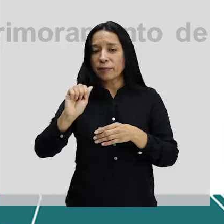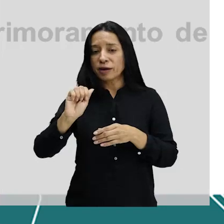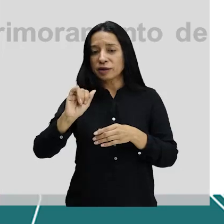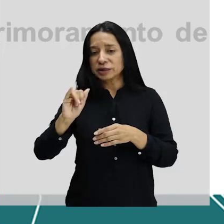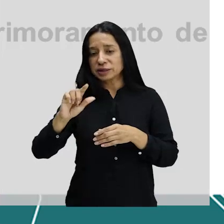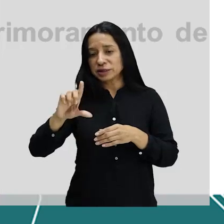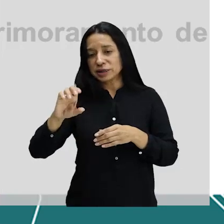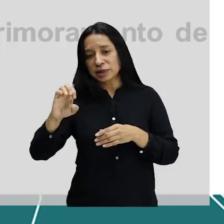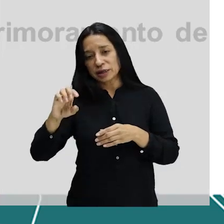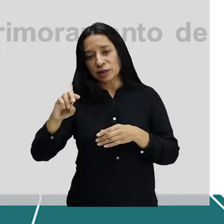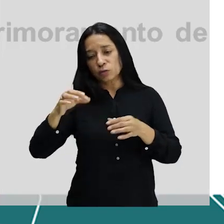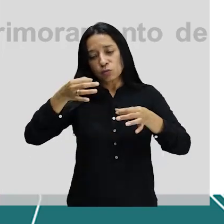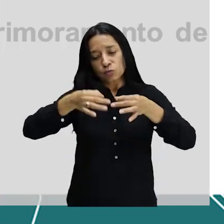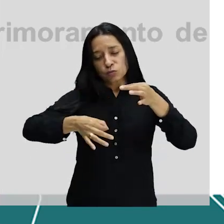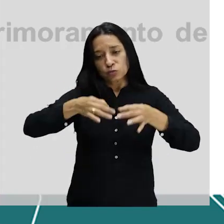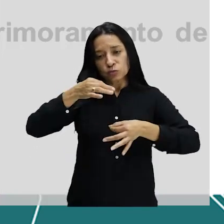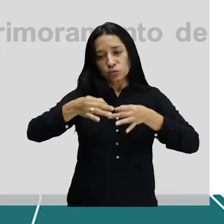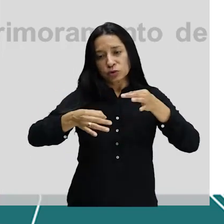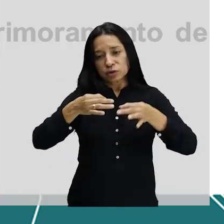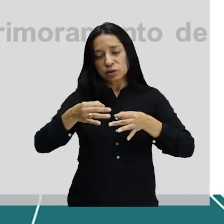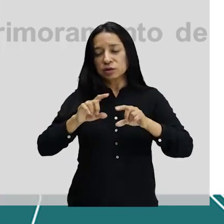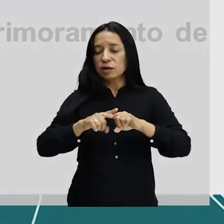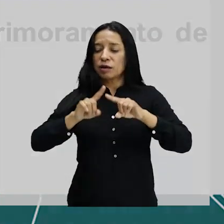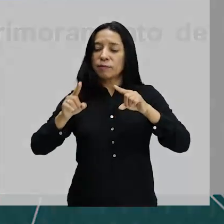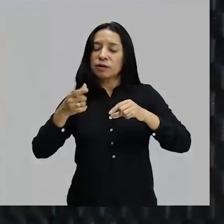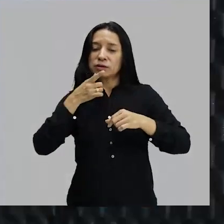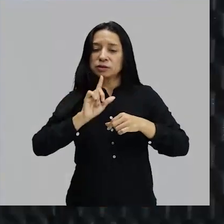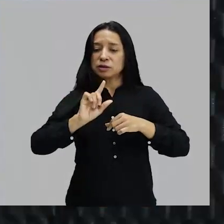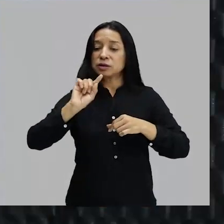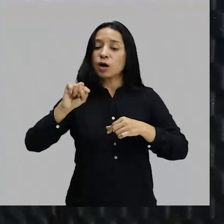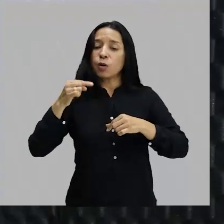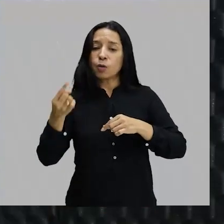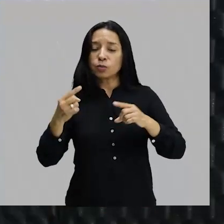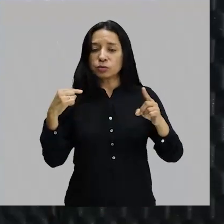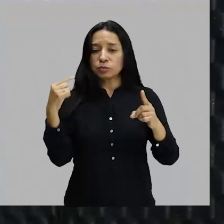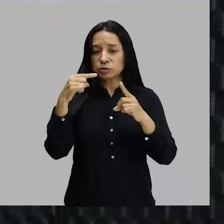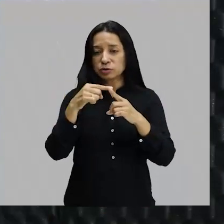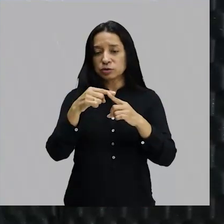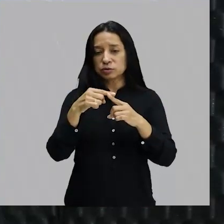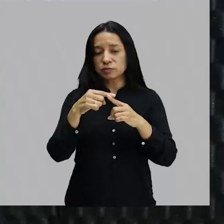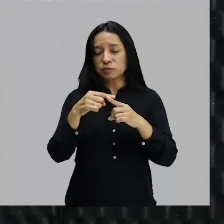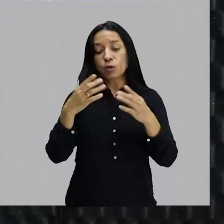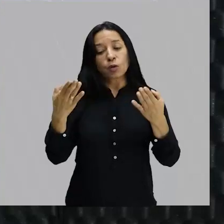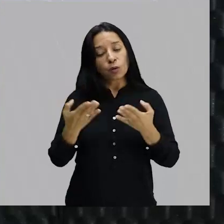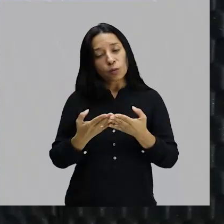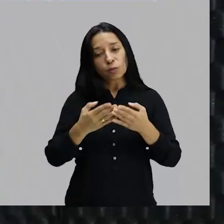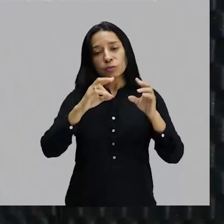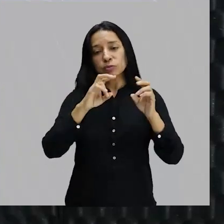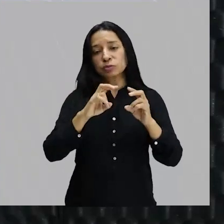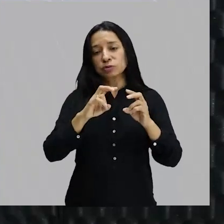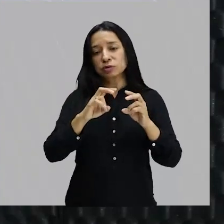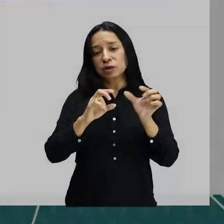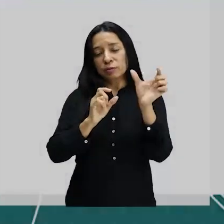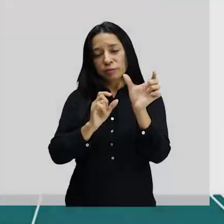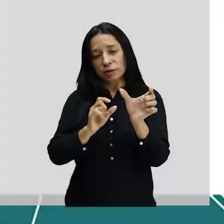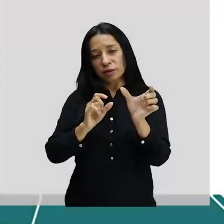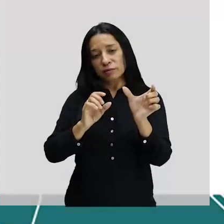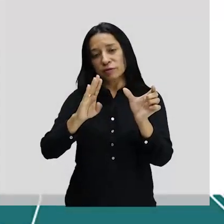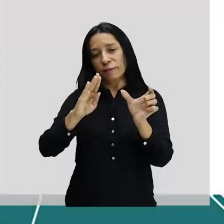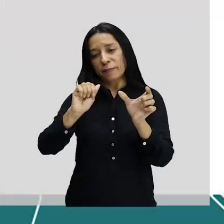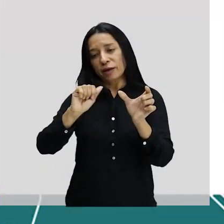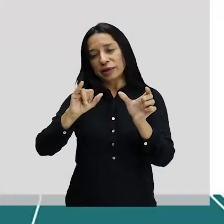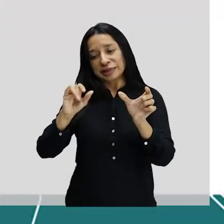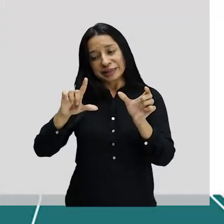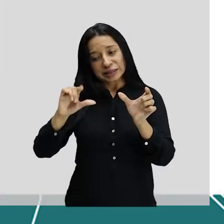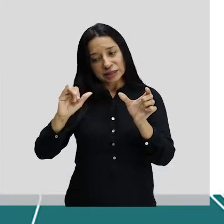prédio governamental, jurídico, mas ele vai ganhar outra função. Hoje, o termo basílica é um termo relacionado a